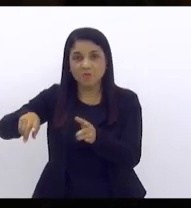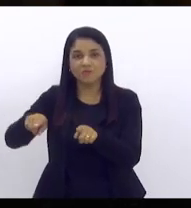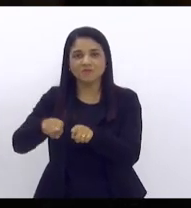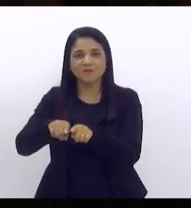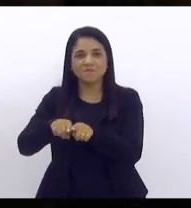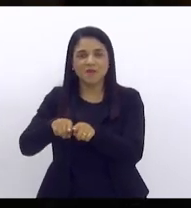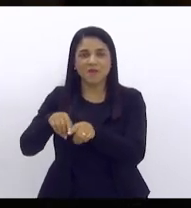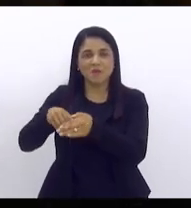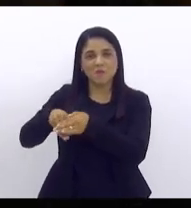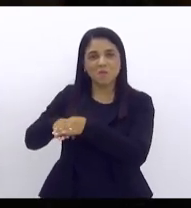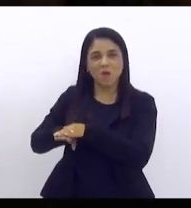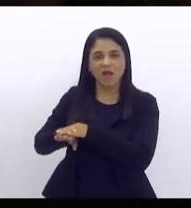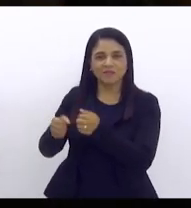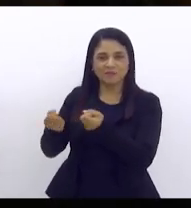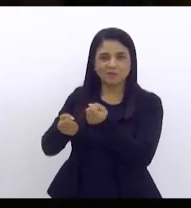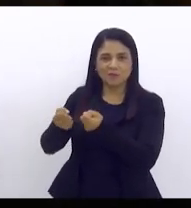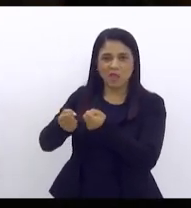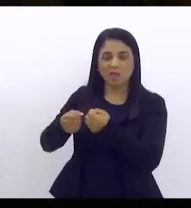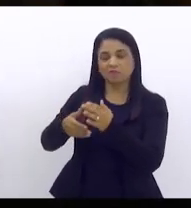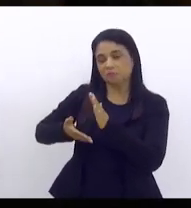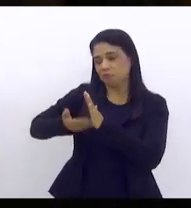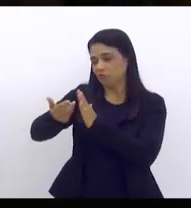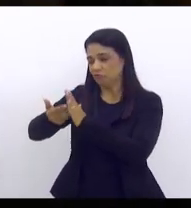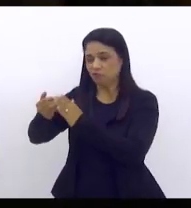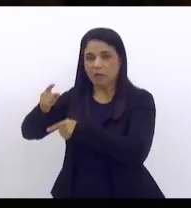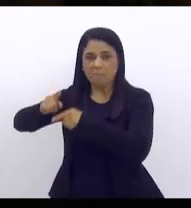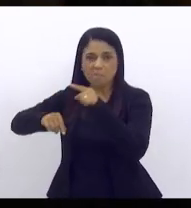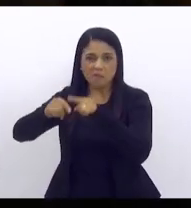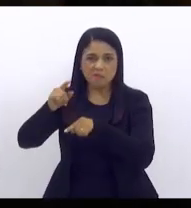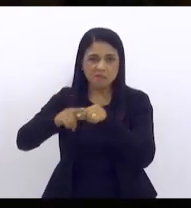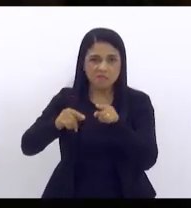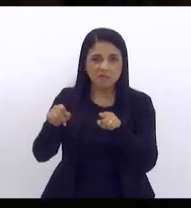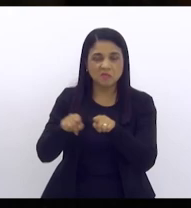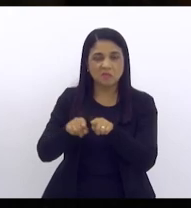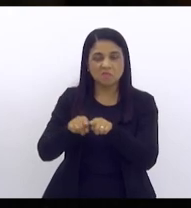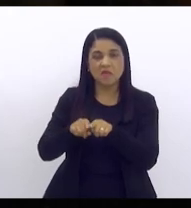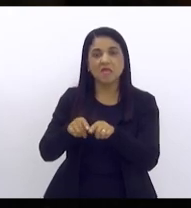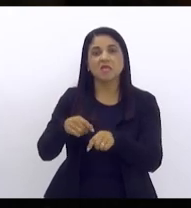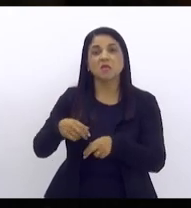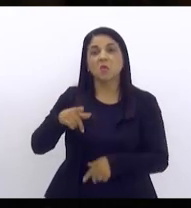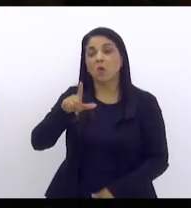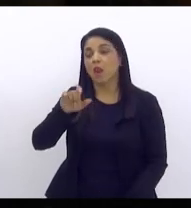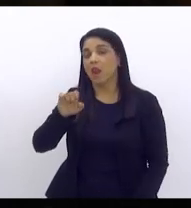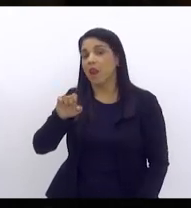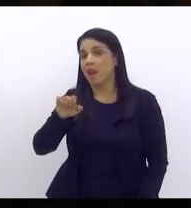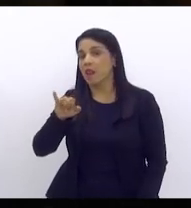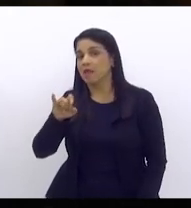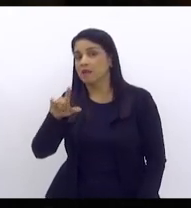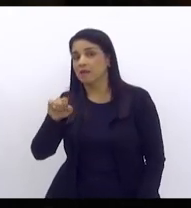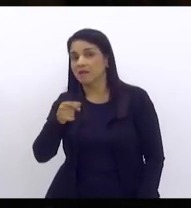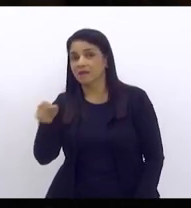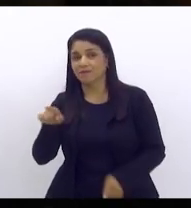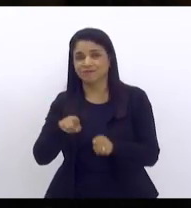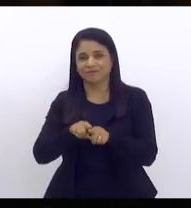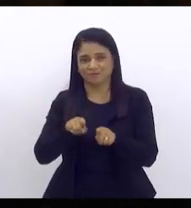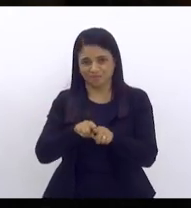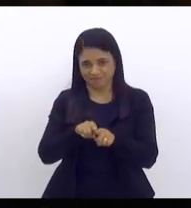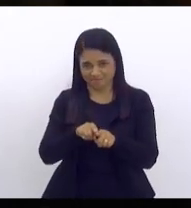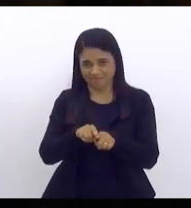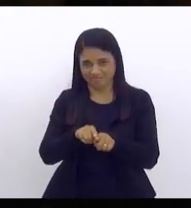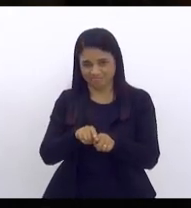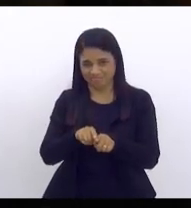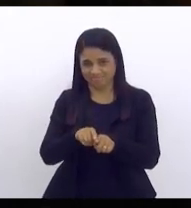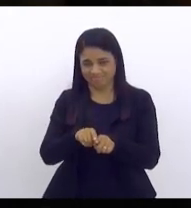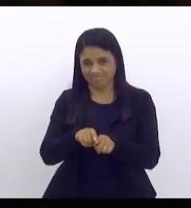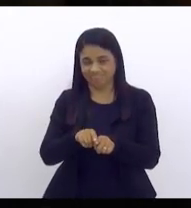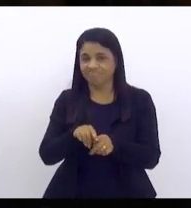da depenação dos veículos que estão nos depósitos e do próprio leilão depois desses veículos. Então,